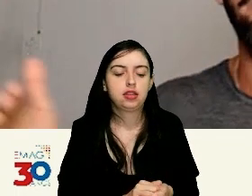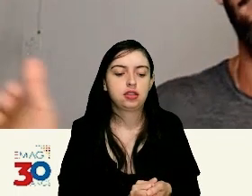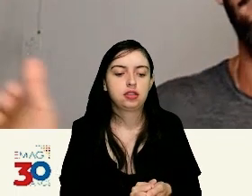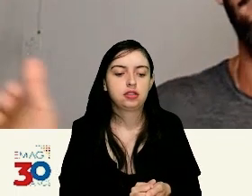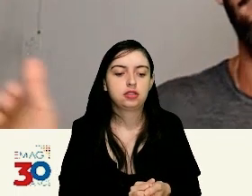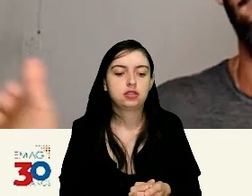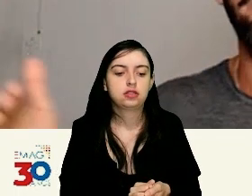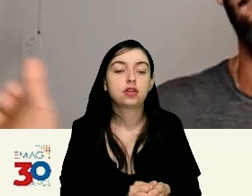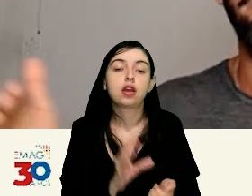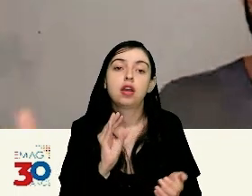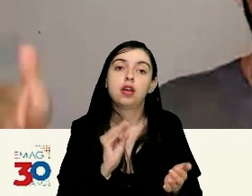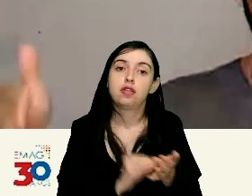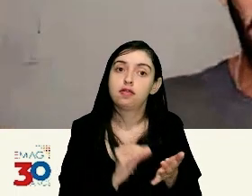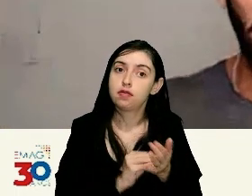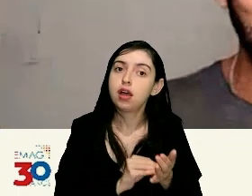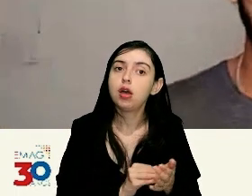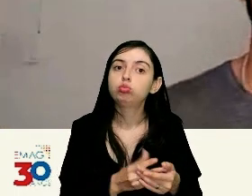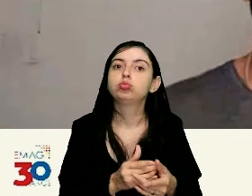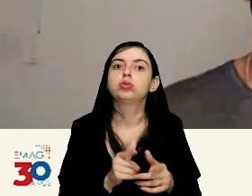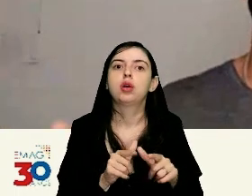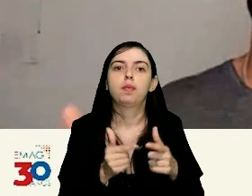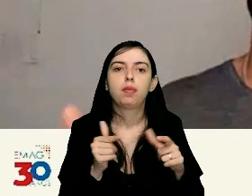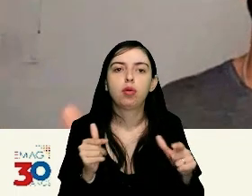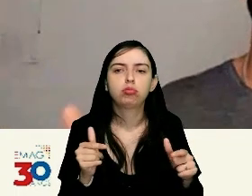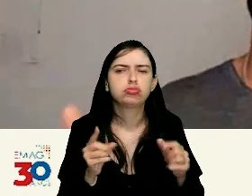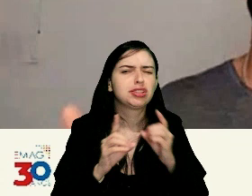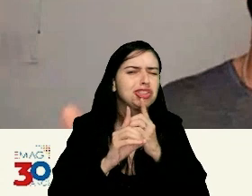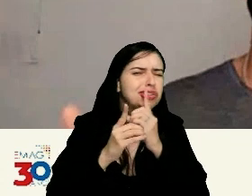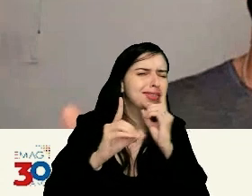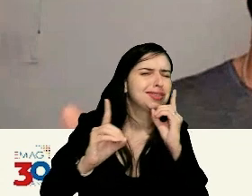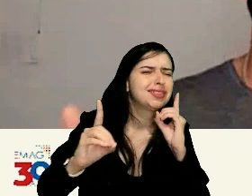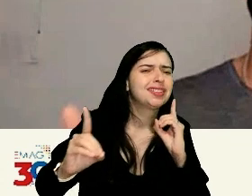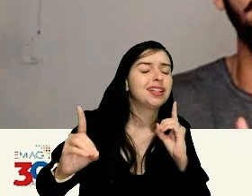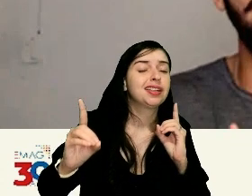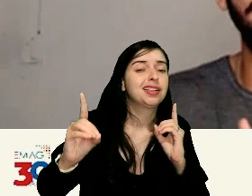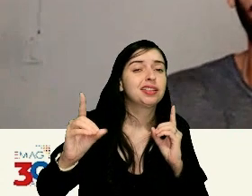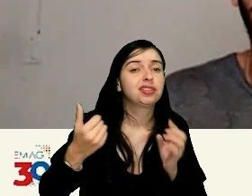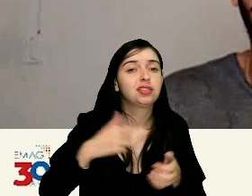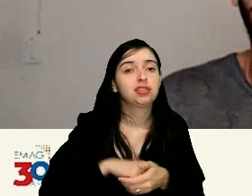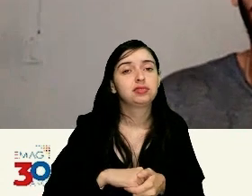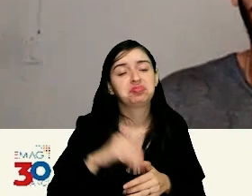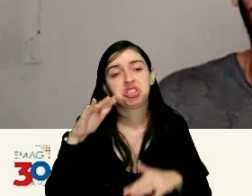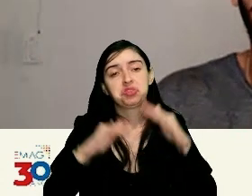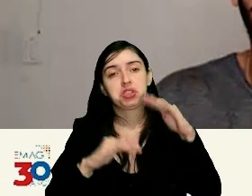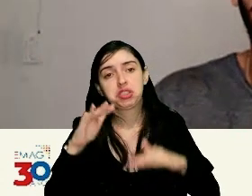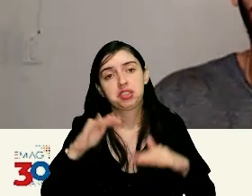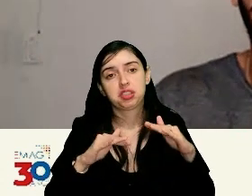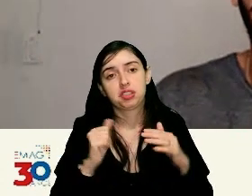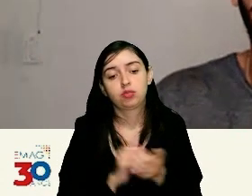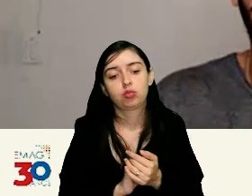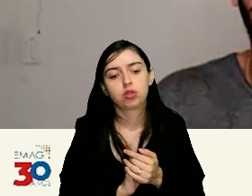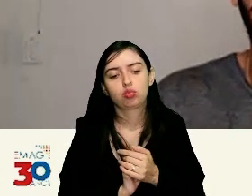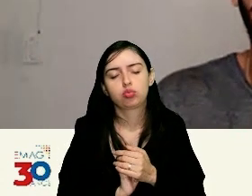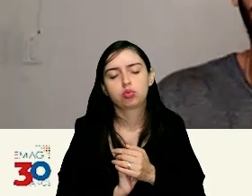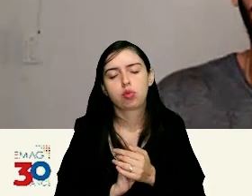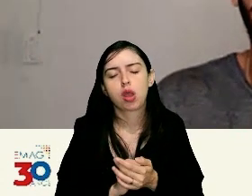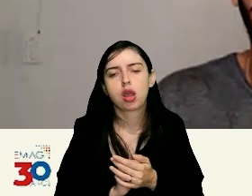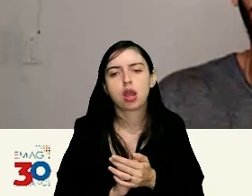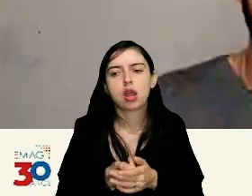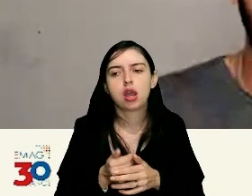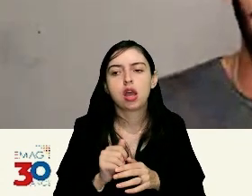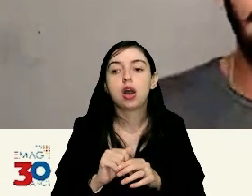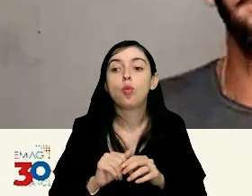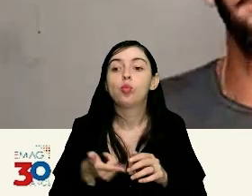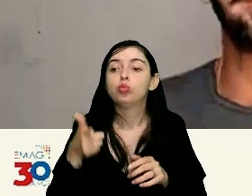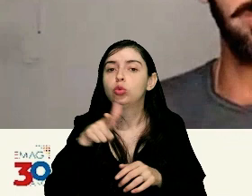muito. Que a gente está longe. E que provavelmente a gente tem um caminho muito maior agora de reparação do